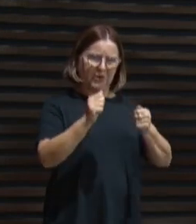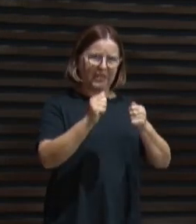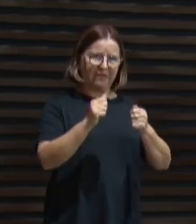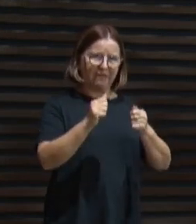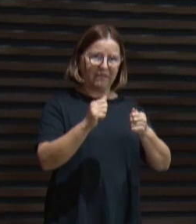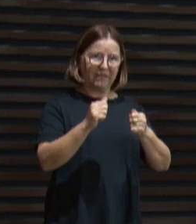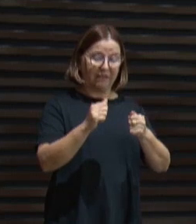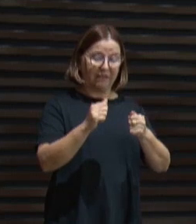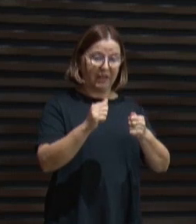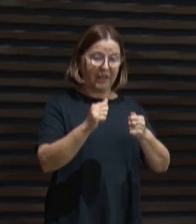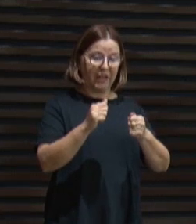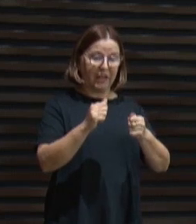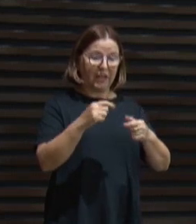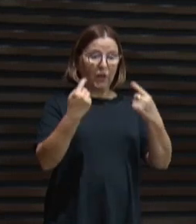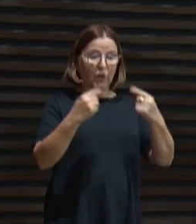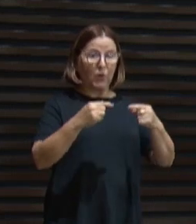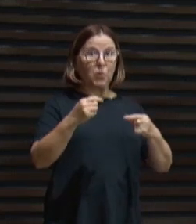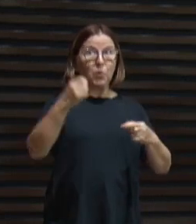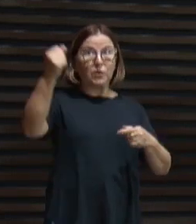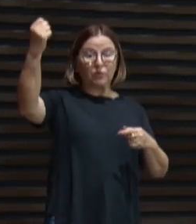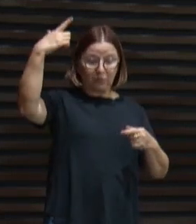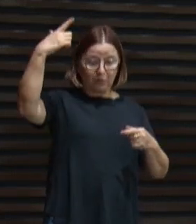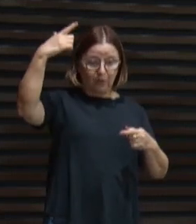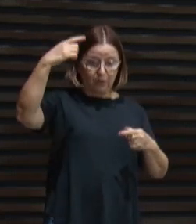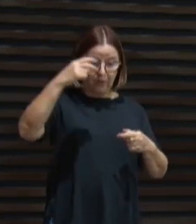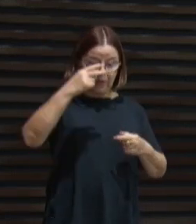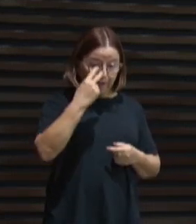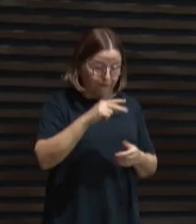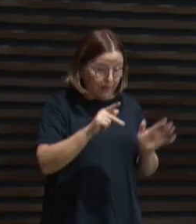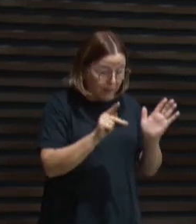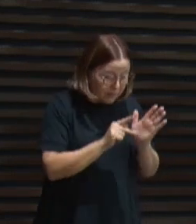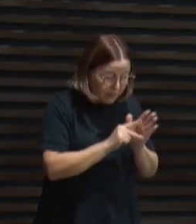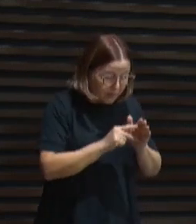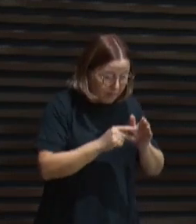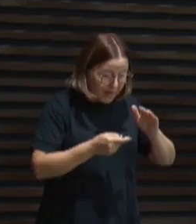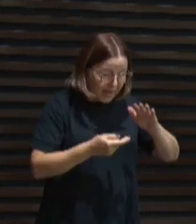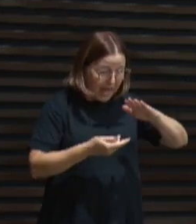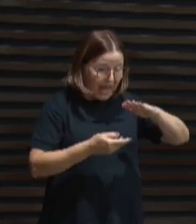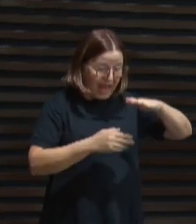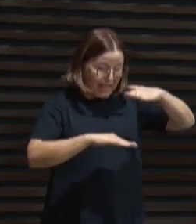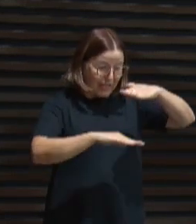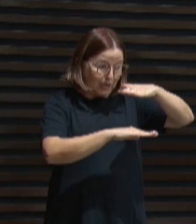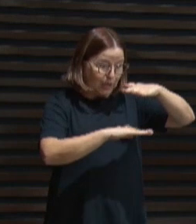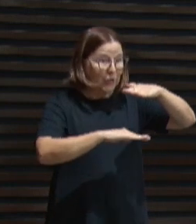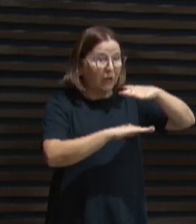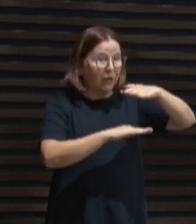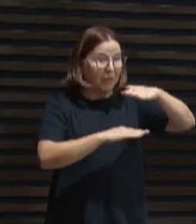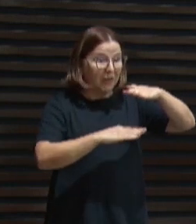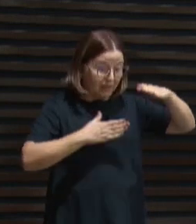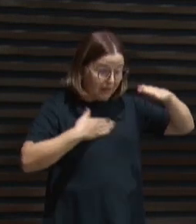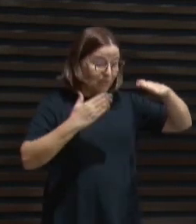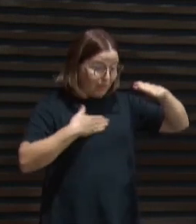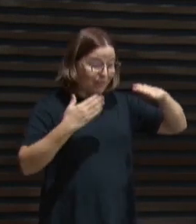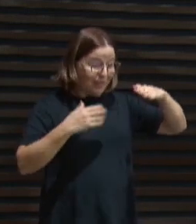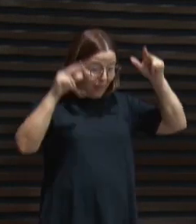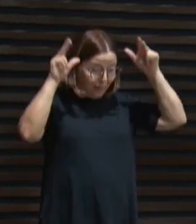a sombra dele e ele espantava com a sombra. É o que acontece com muita gente, se espanta com a sua própria sombra, somos